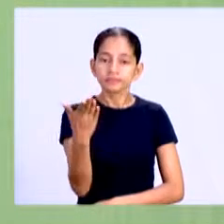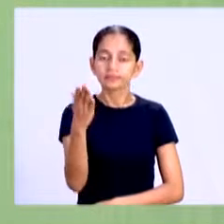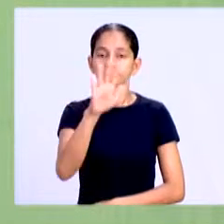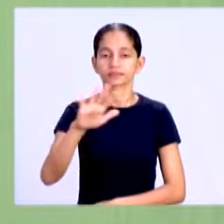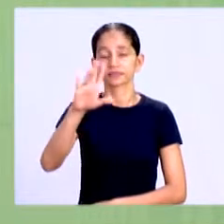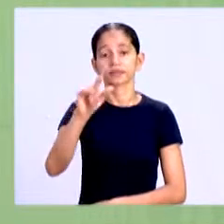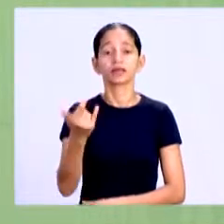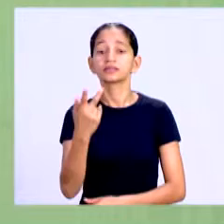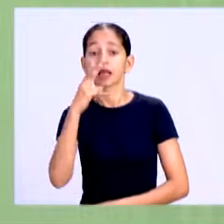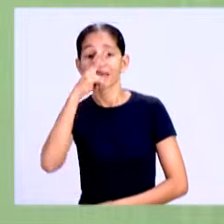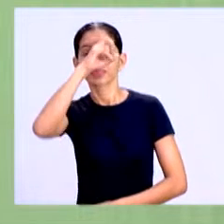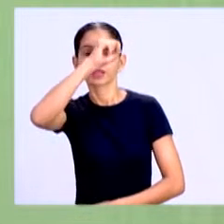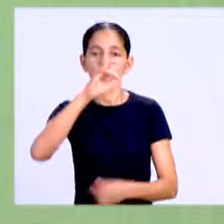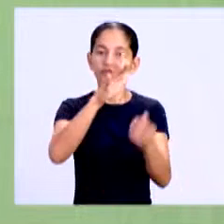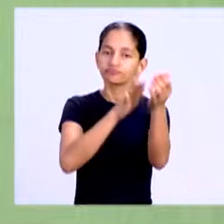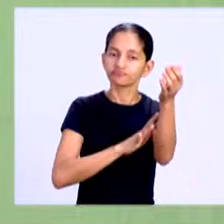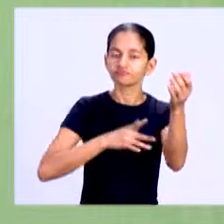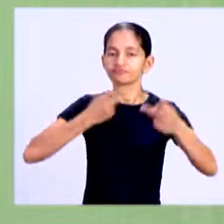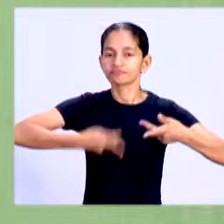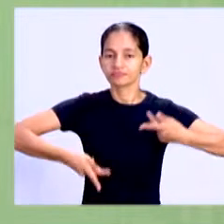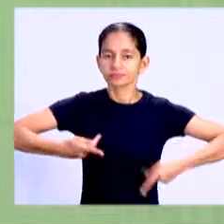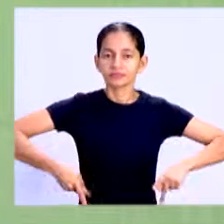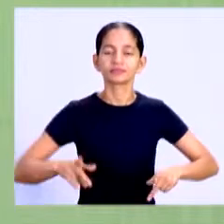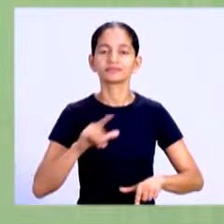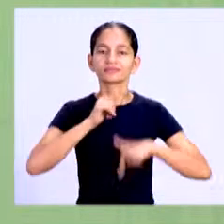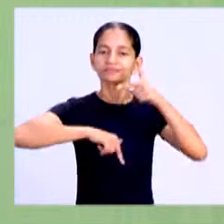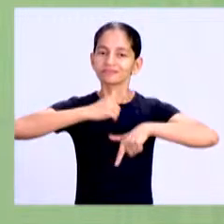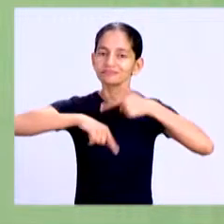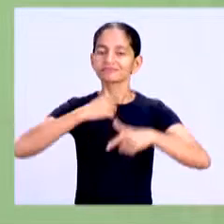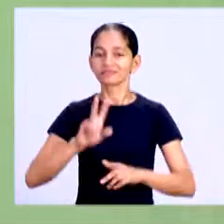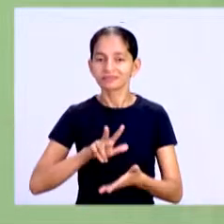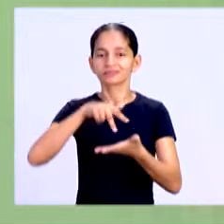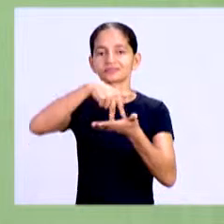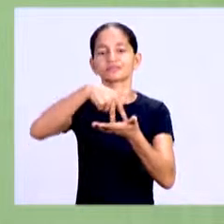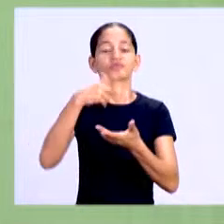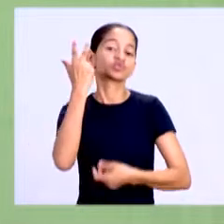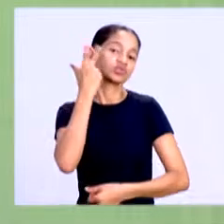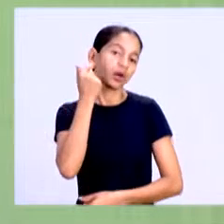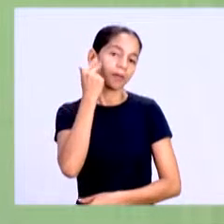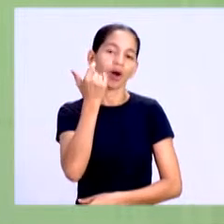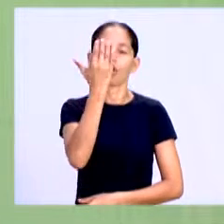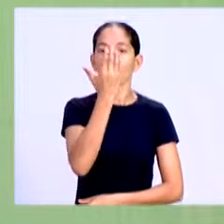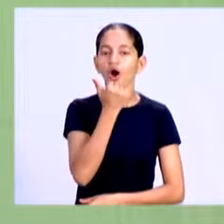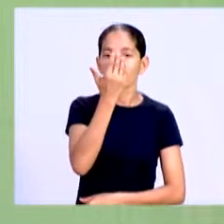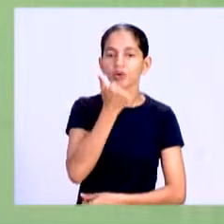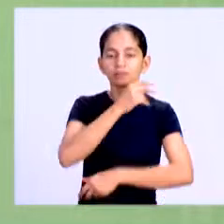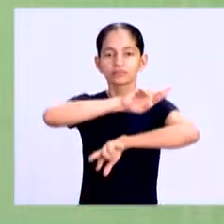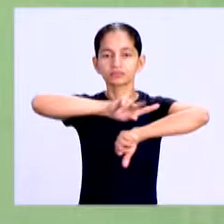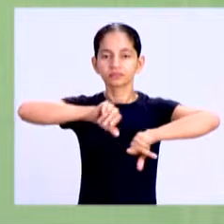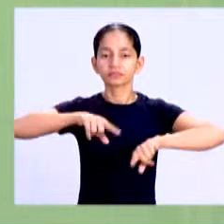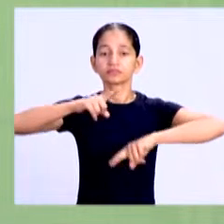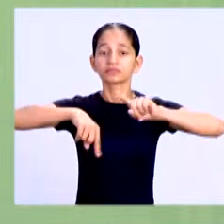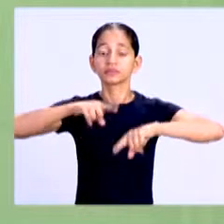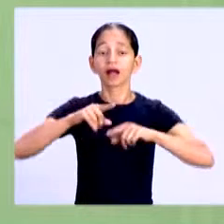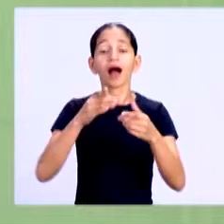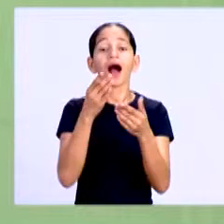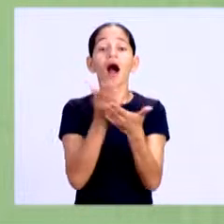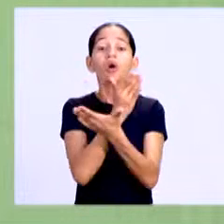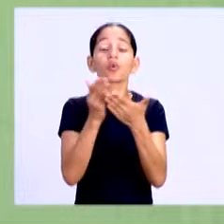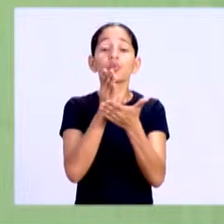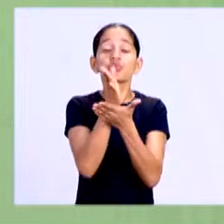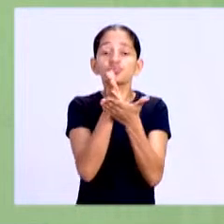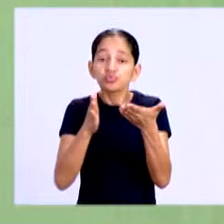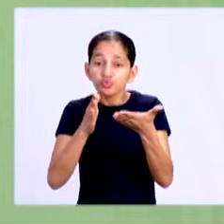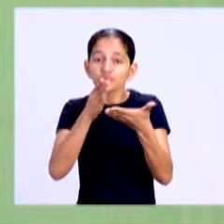essencial de energia para todas as células do corpo humano. Quando comemos um alimento, parte dele se transforma em glicose,